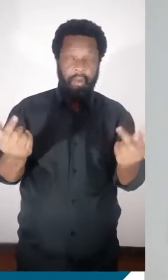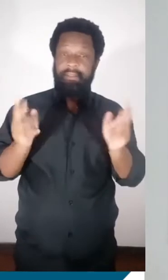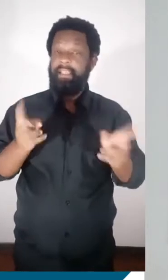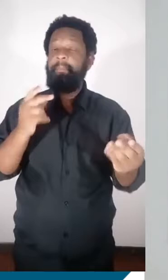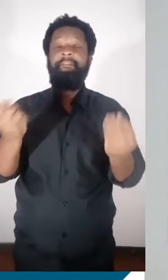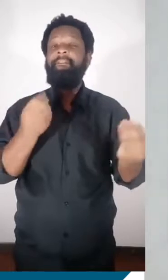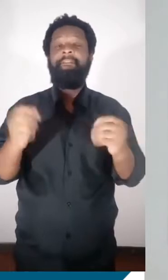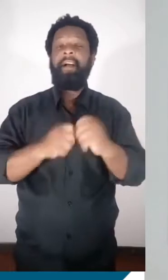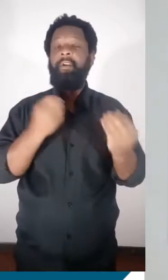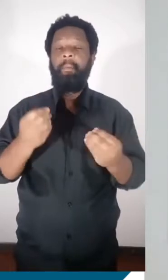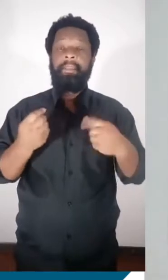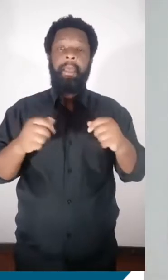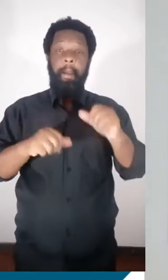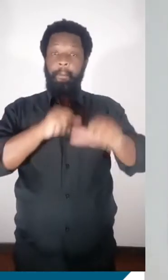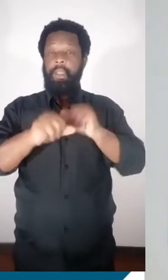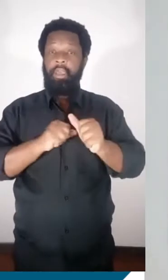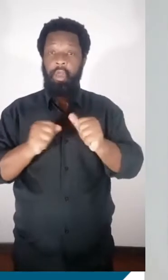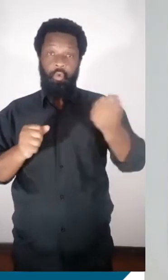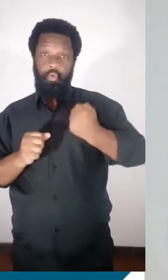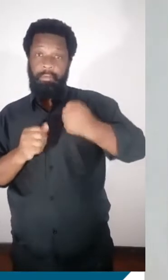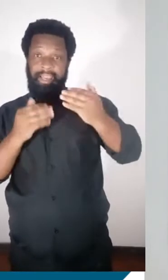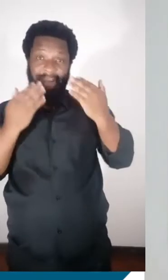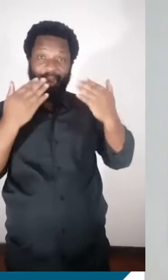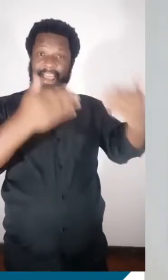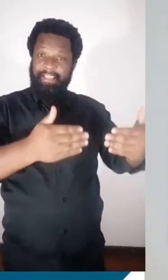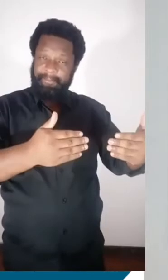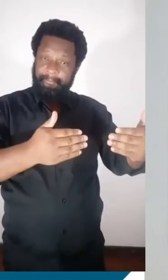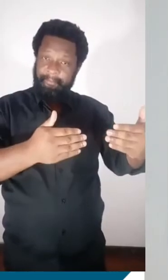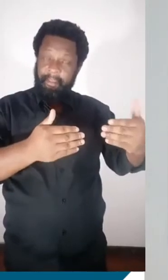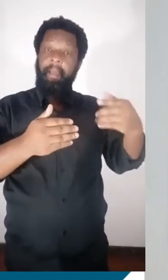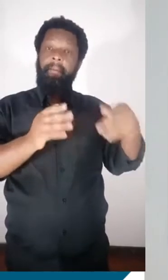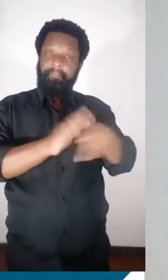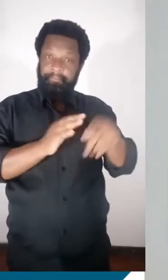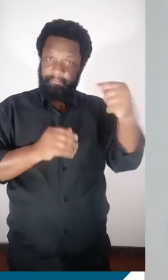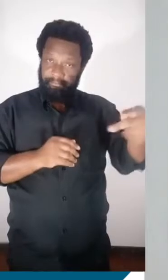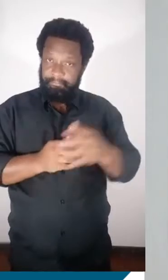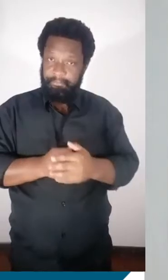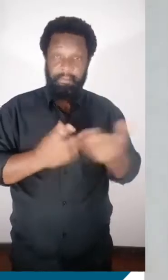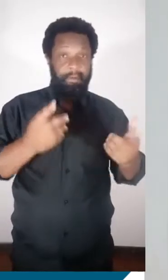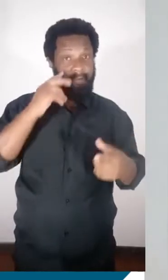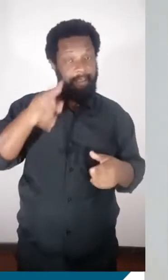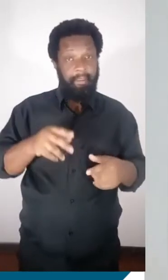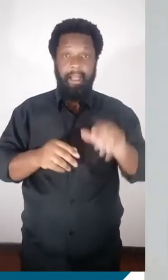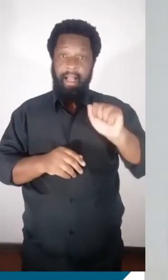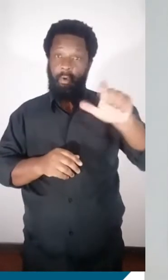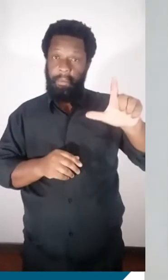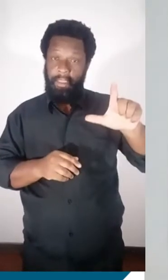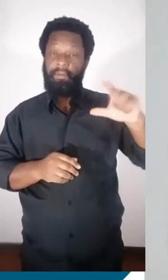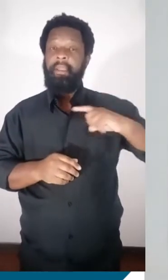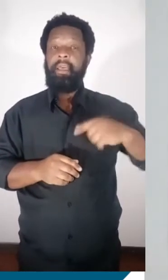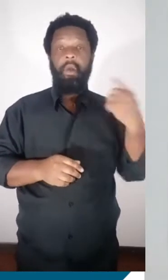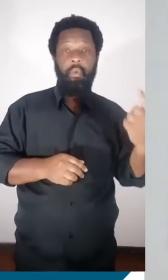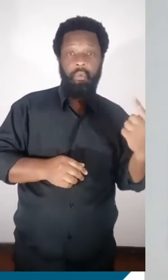nós sempre vamos alterar o número que está na frente dessas espécies. Então aqui, ó, alumínio